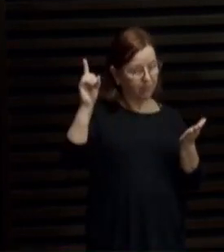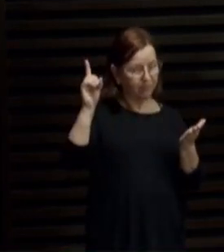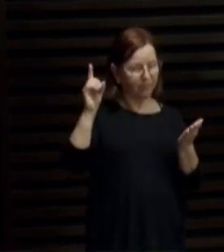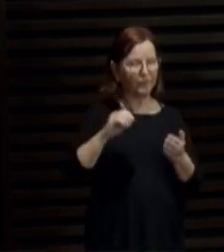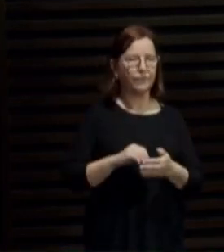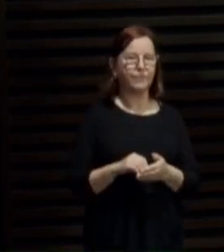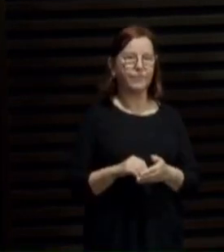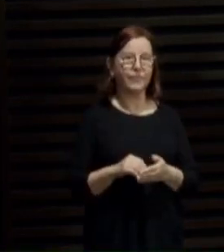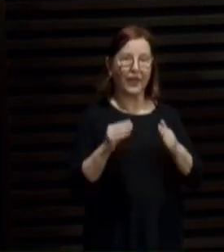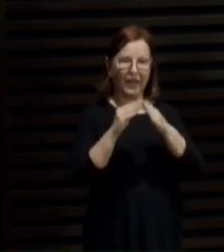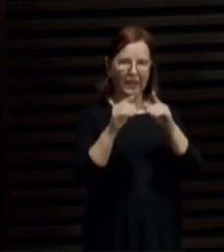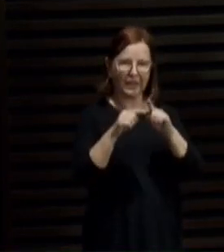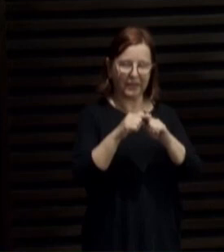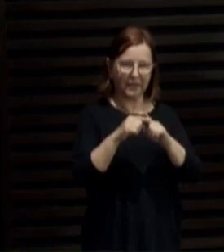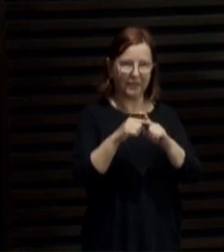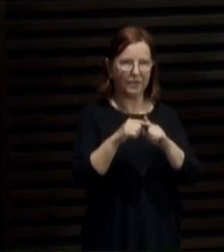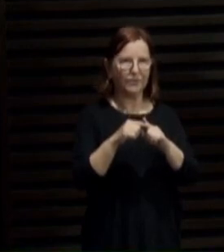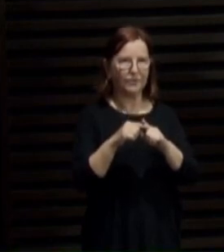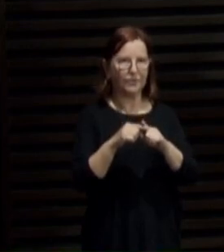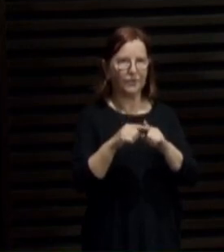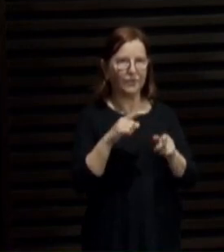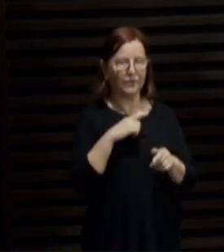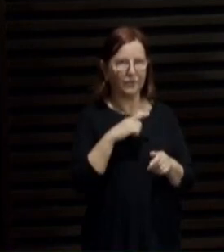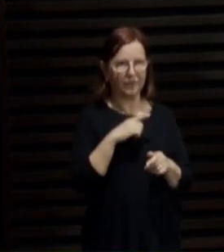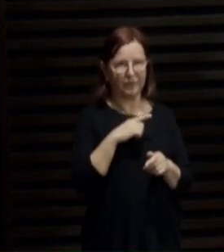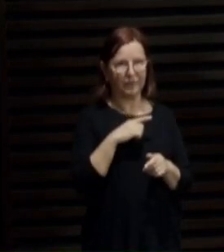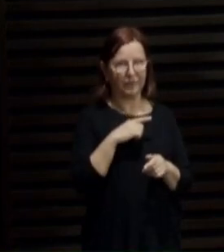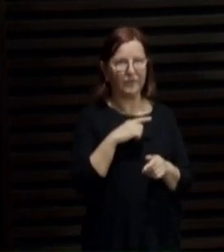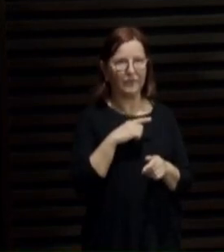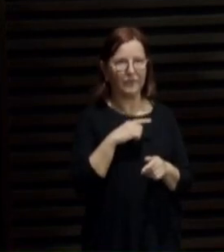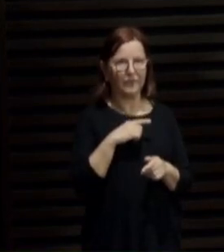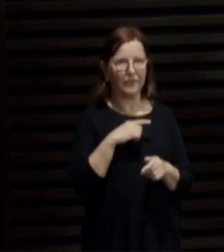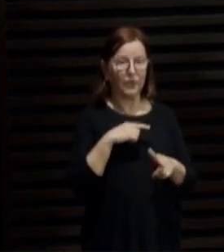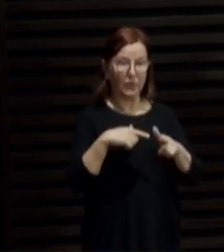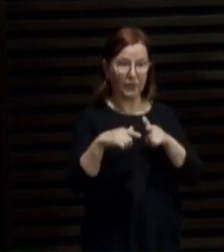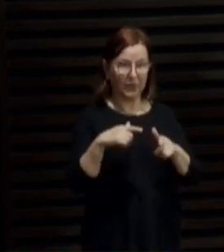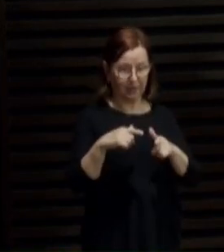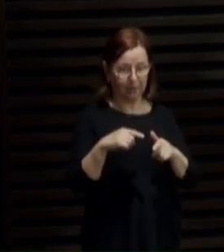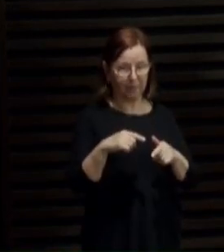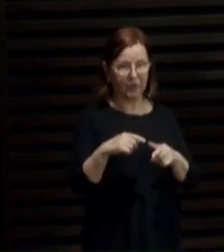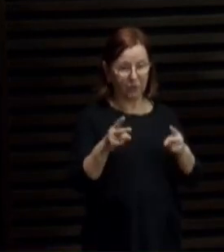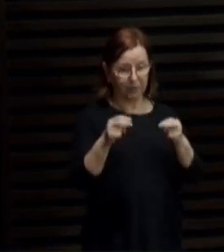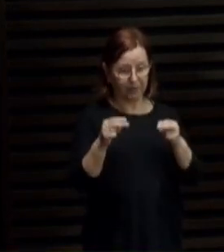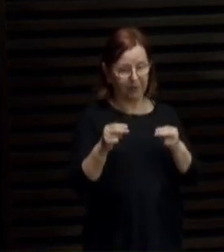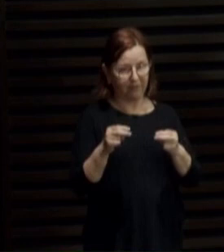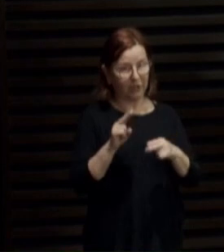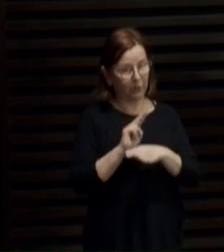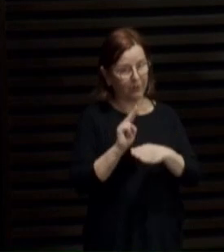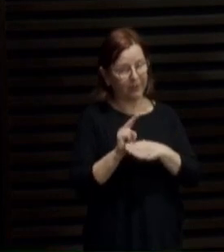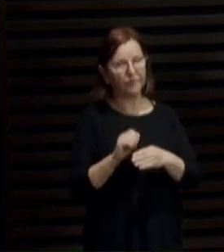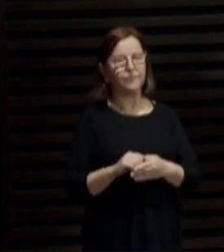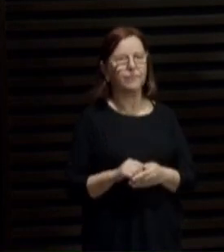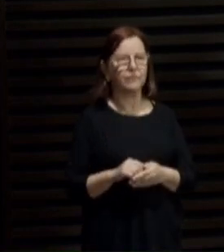Então, a igreja tem essa função de levantar e cuidar desse. E também, escuta,